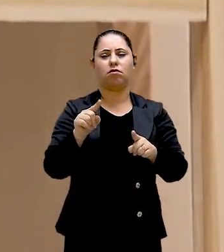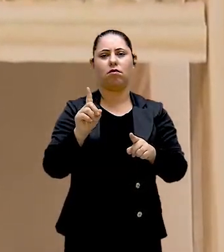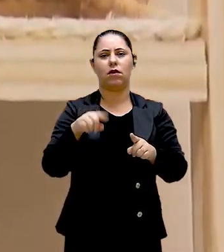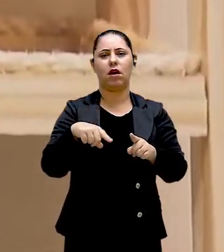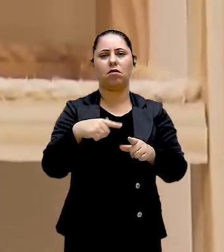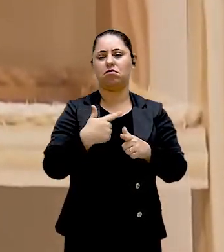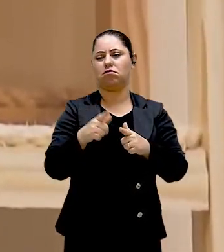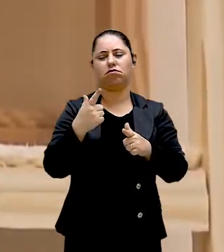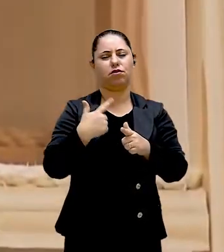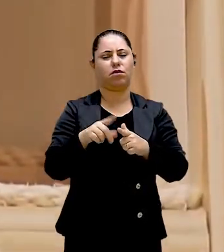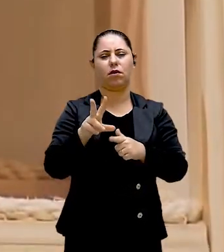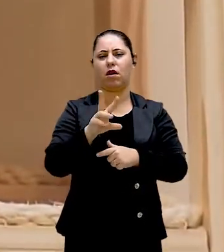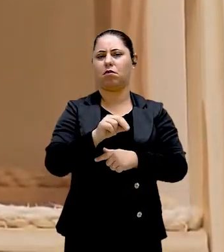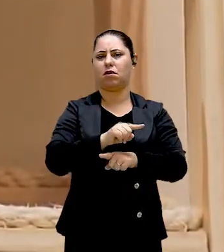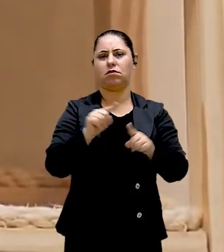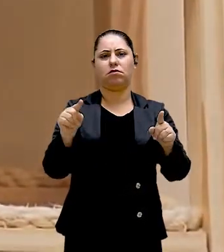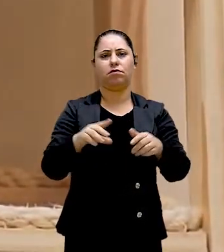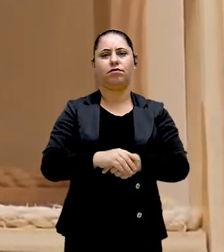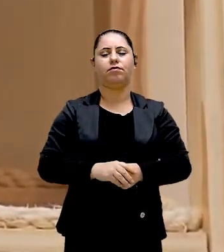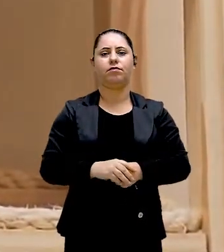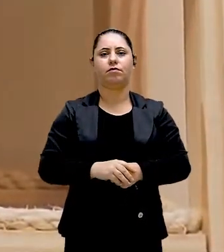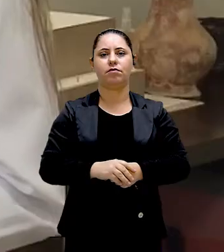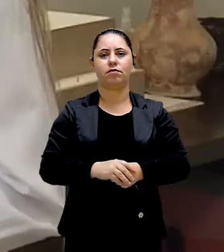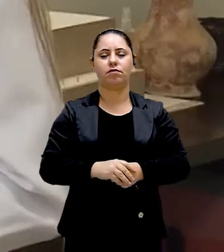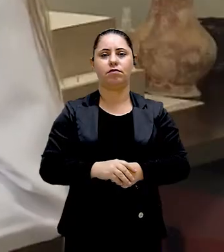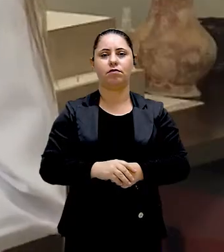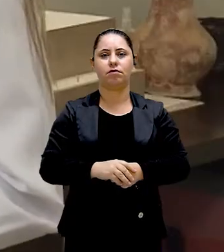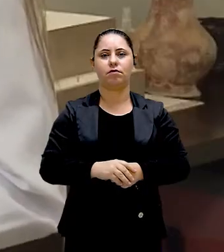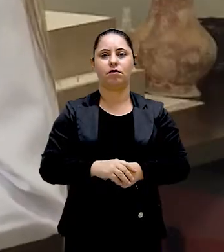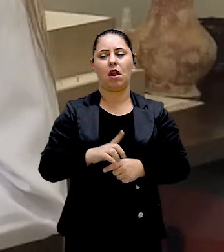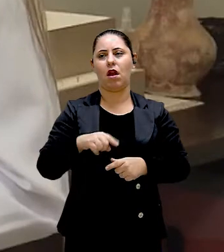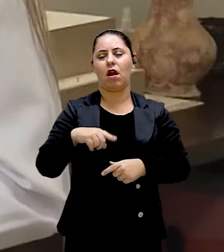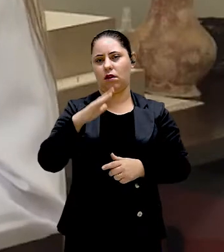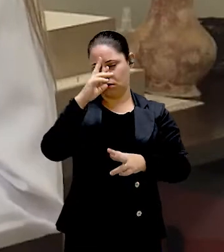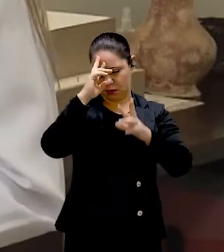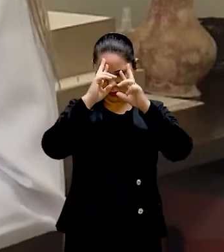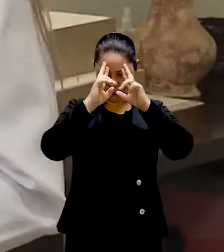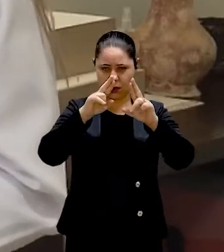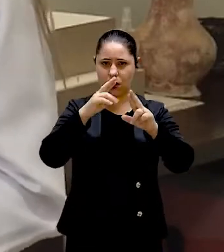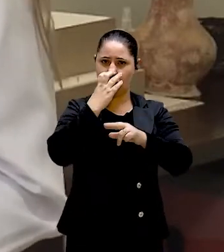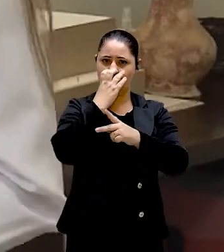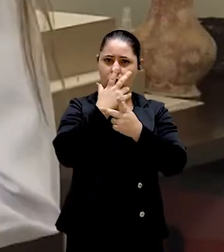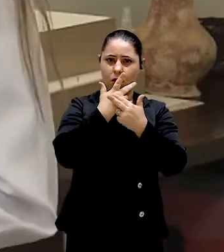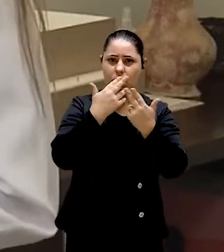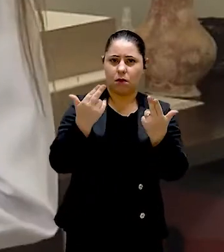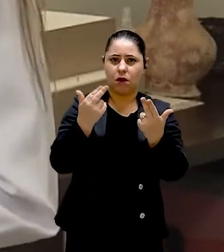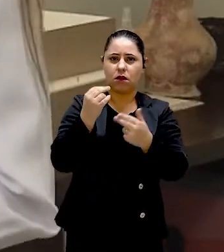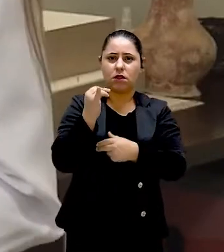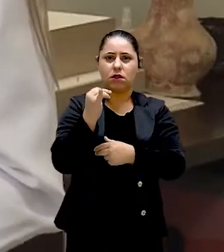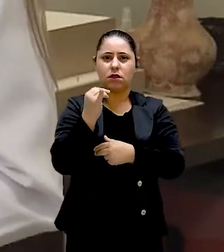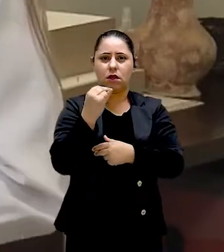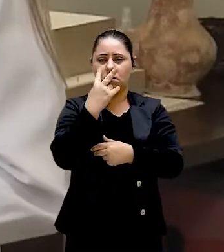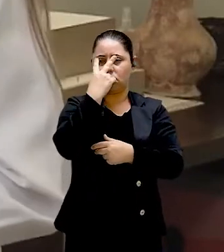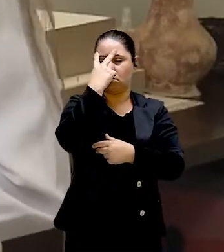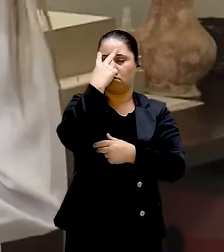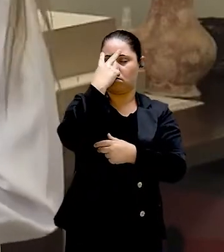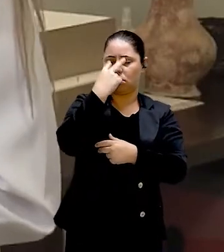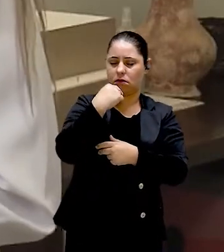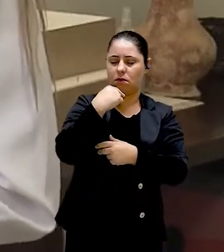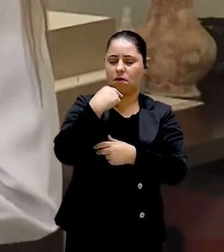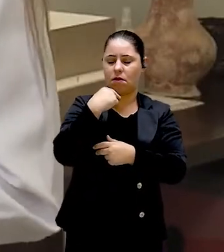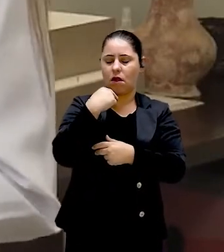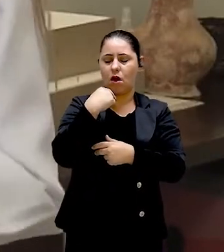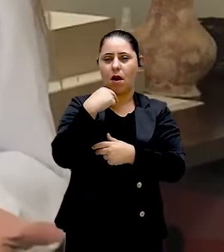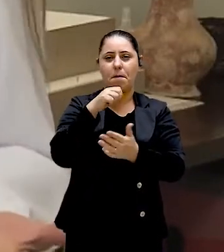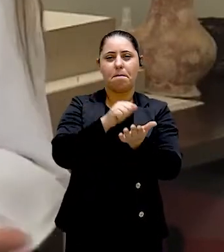nem questões nenhuma assim. Eles explicam isso. Os animais, caso eles fiquem cegos, eles não são indenizados, né? Eles